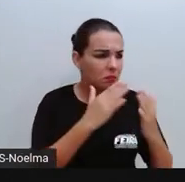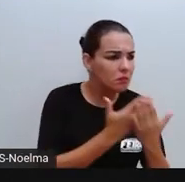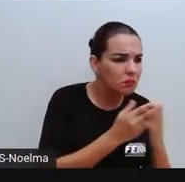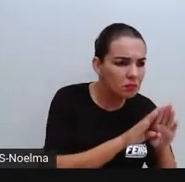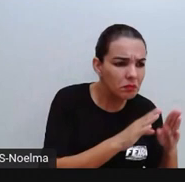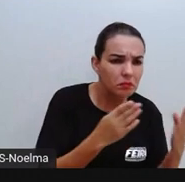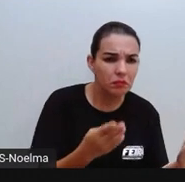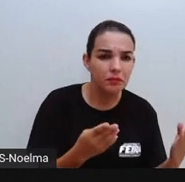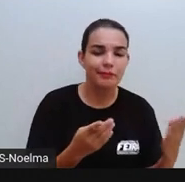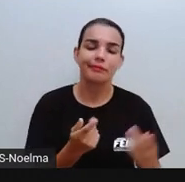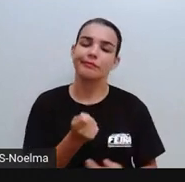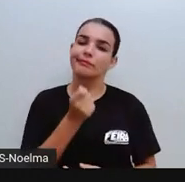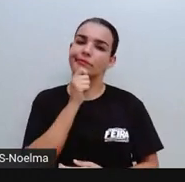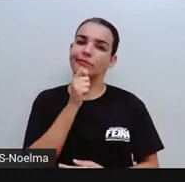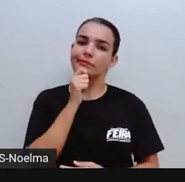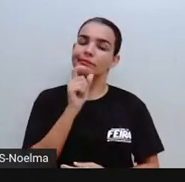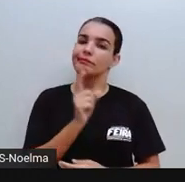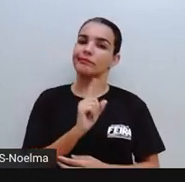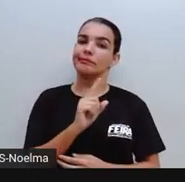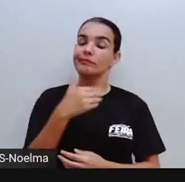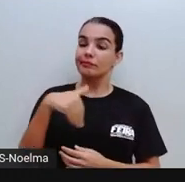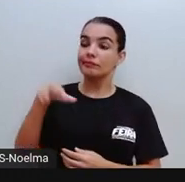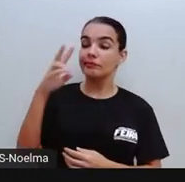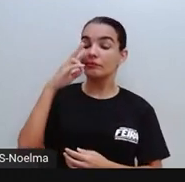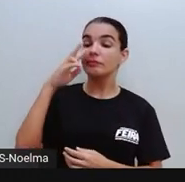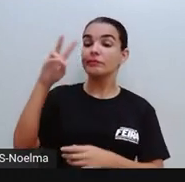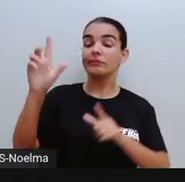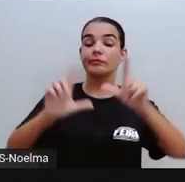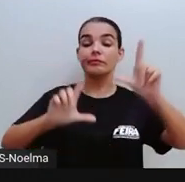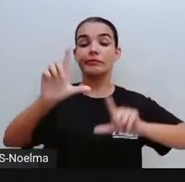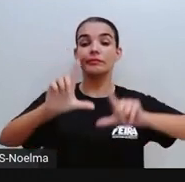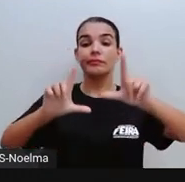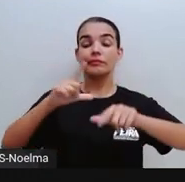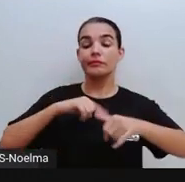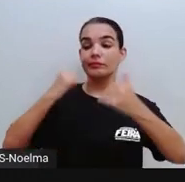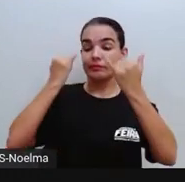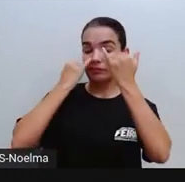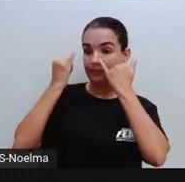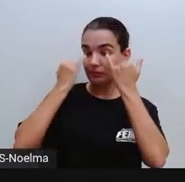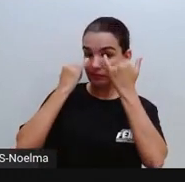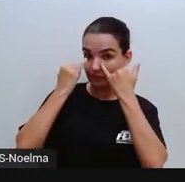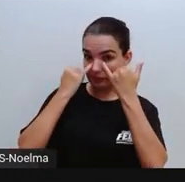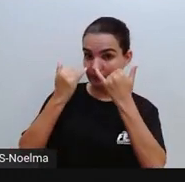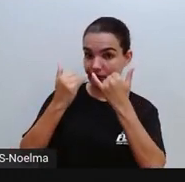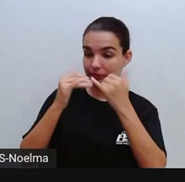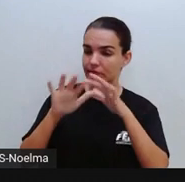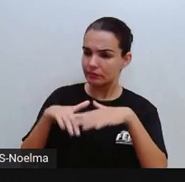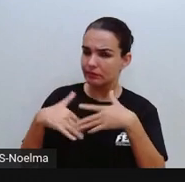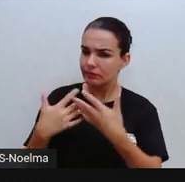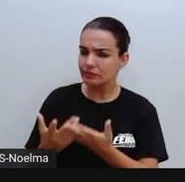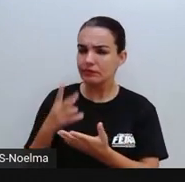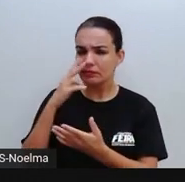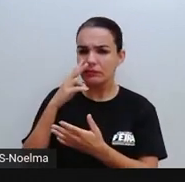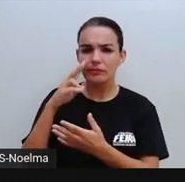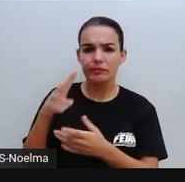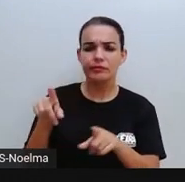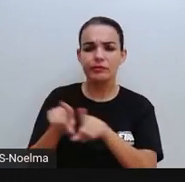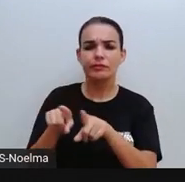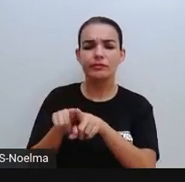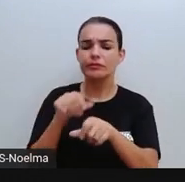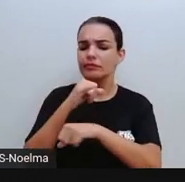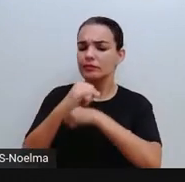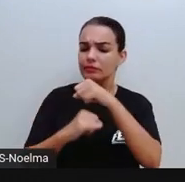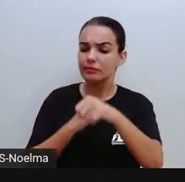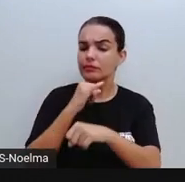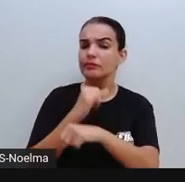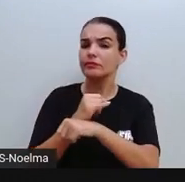muitas vezes as pessoas falavam assistir lá na TV para você ficar informado não é assim assim assistindo a TV quem